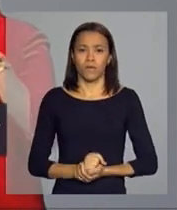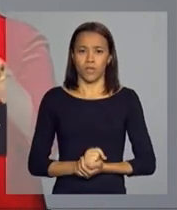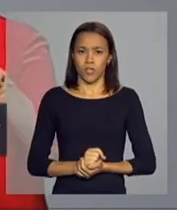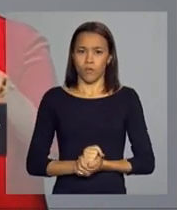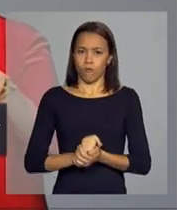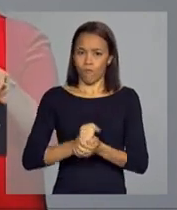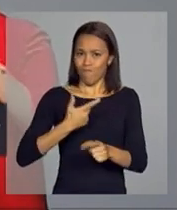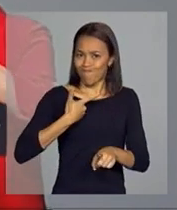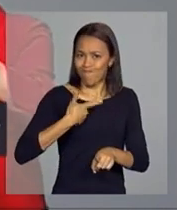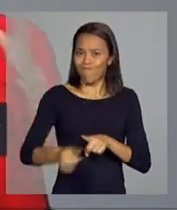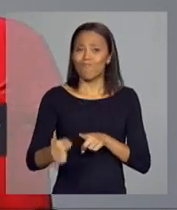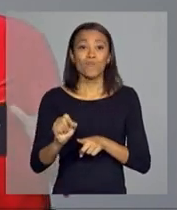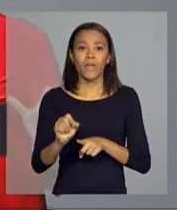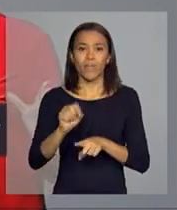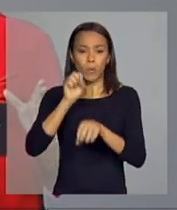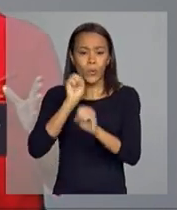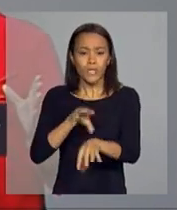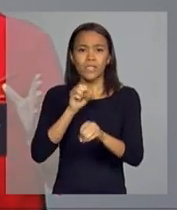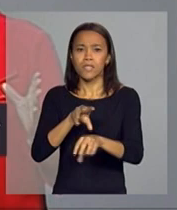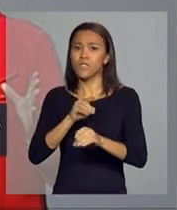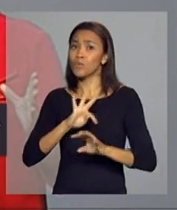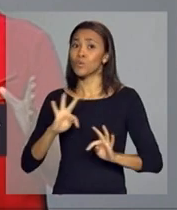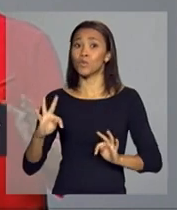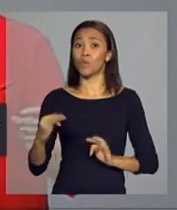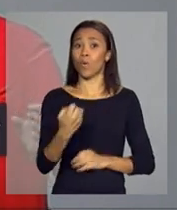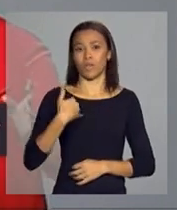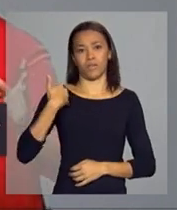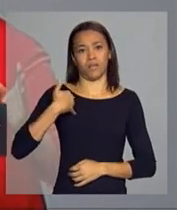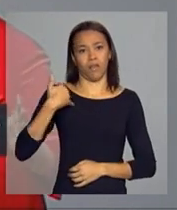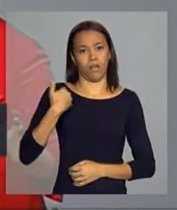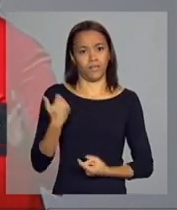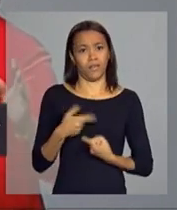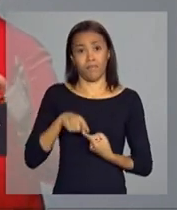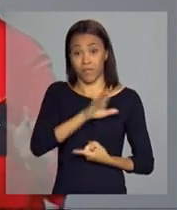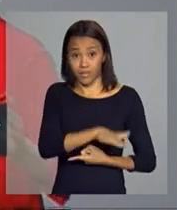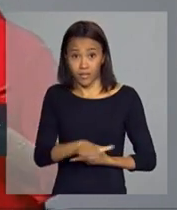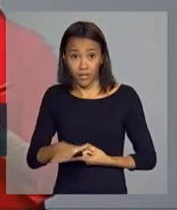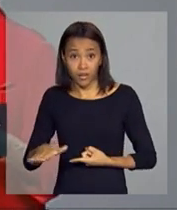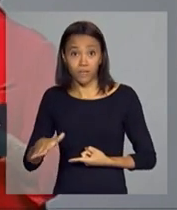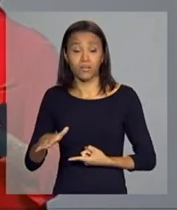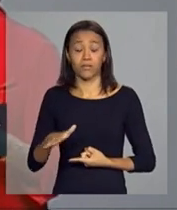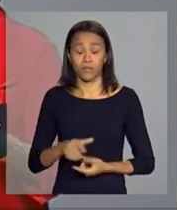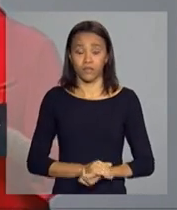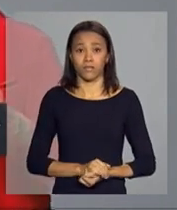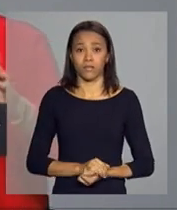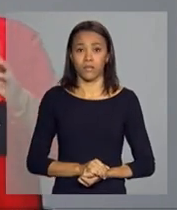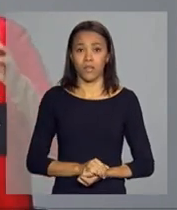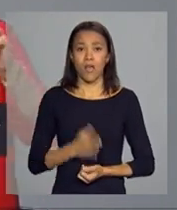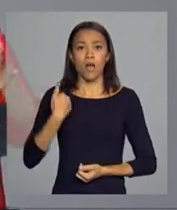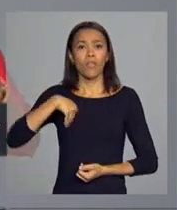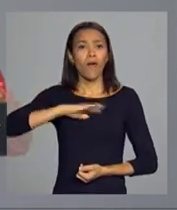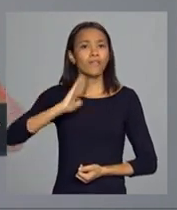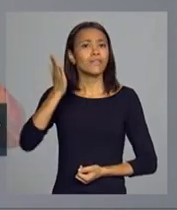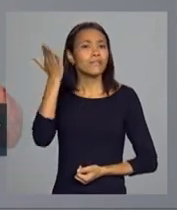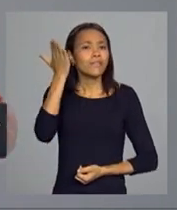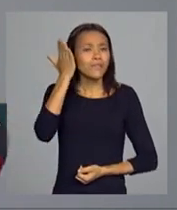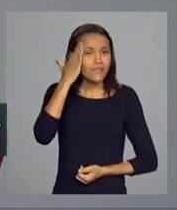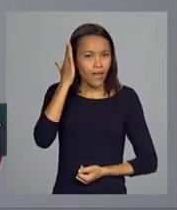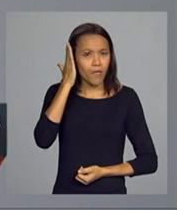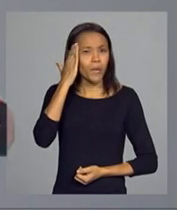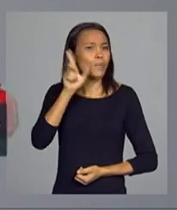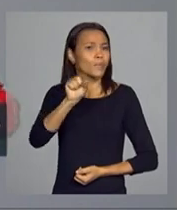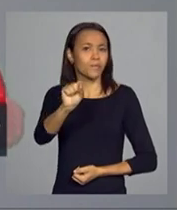com educação todas as faixas etárias. Para as crianças menores, nós sabemos